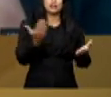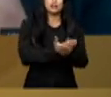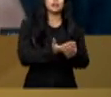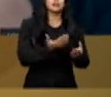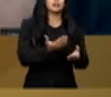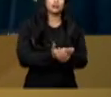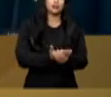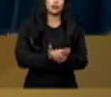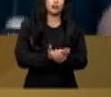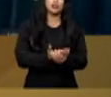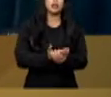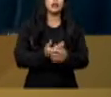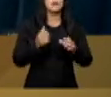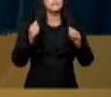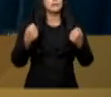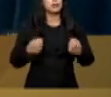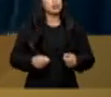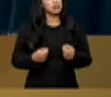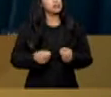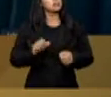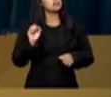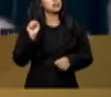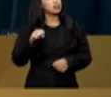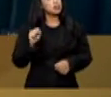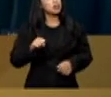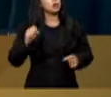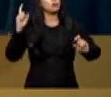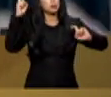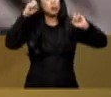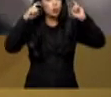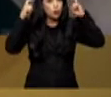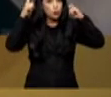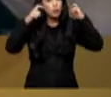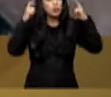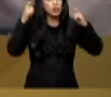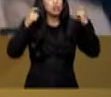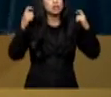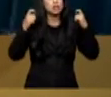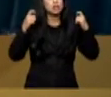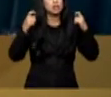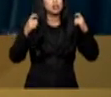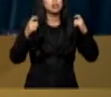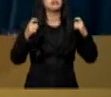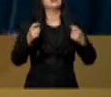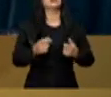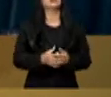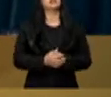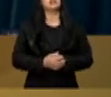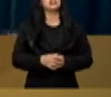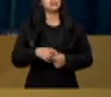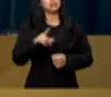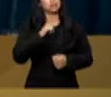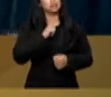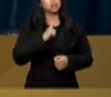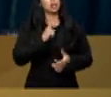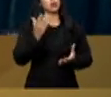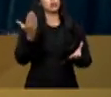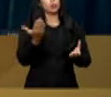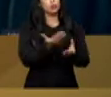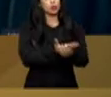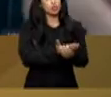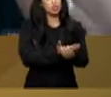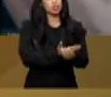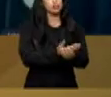ações. Cabe, sim, uma preocupação maior na preservação do devido processo